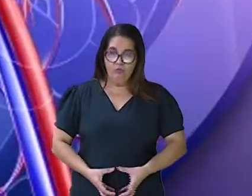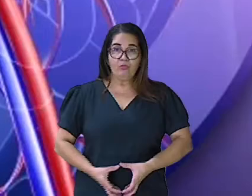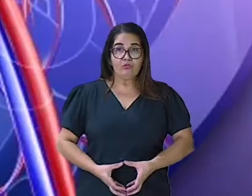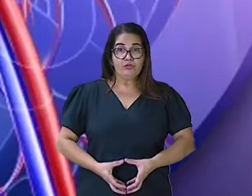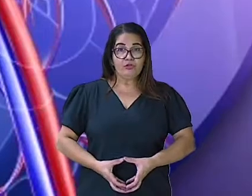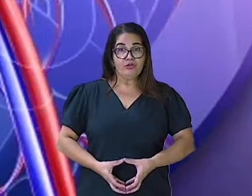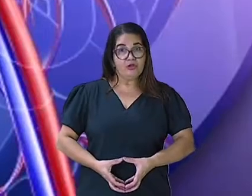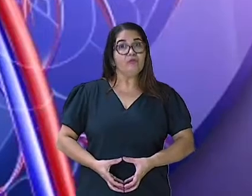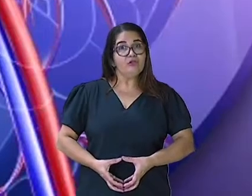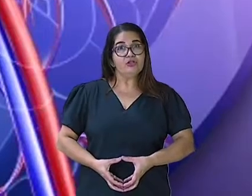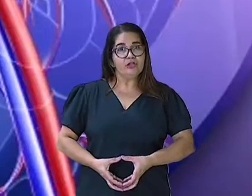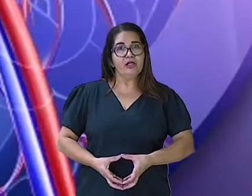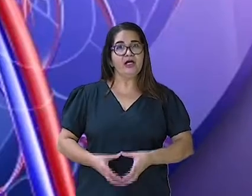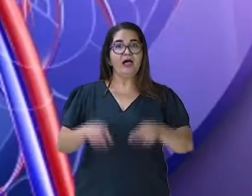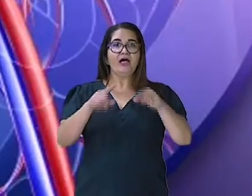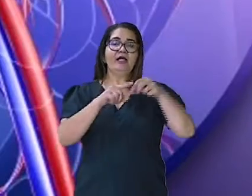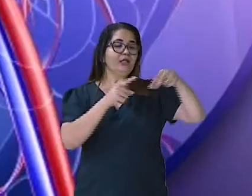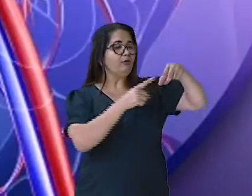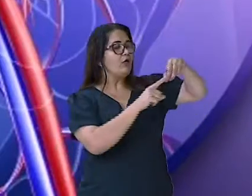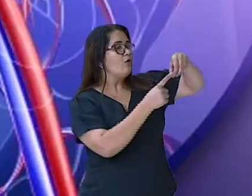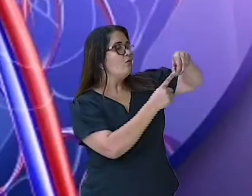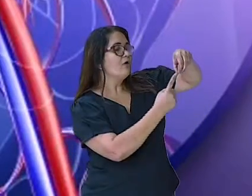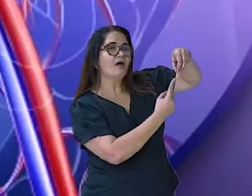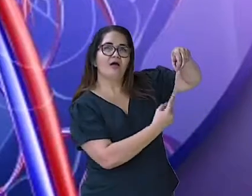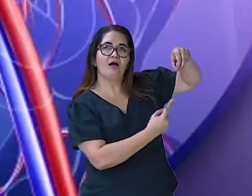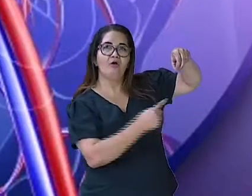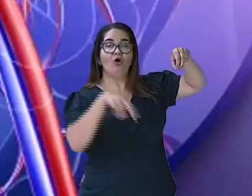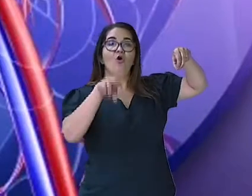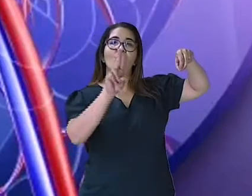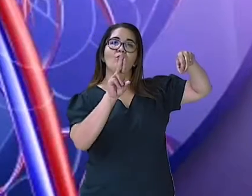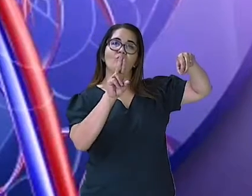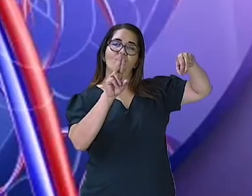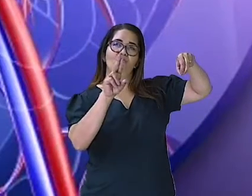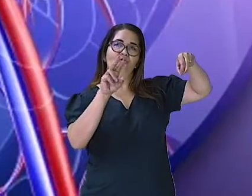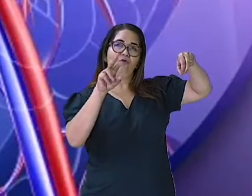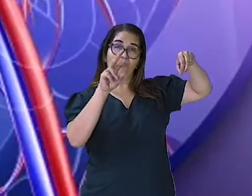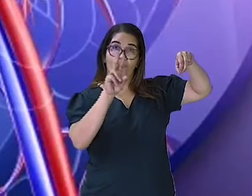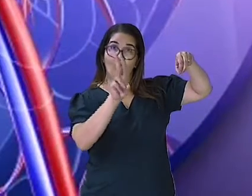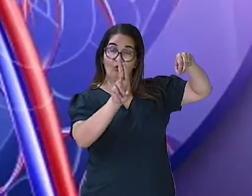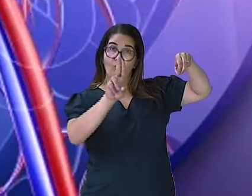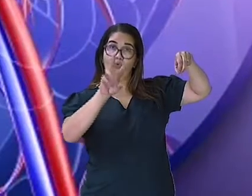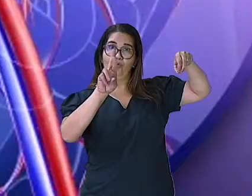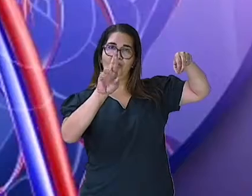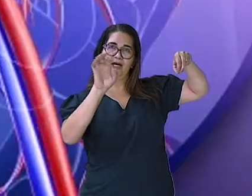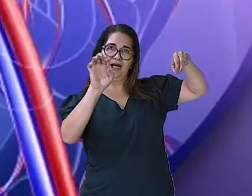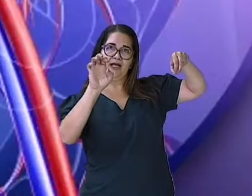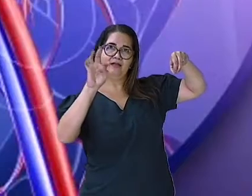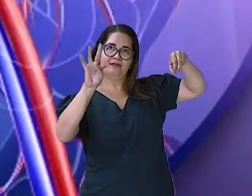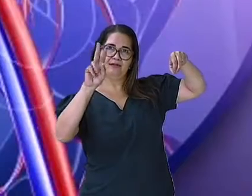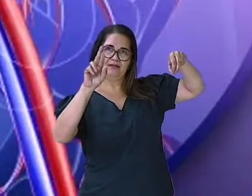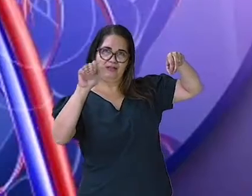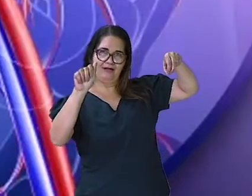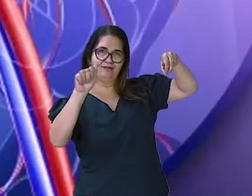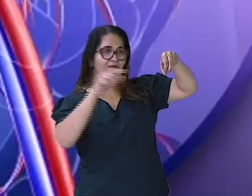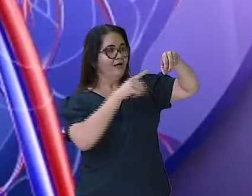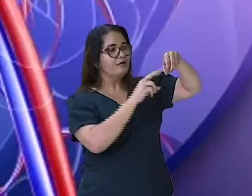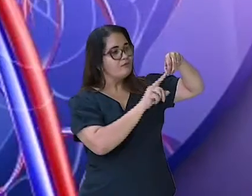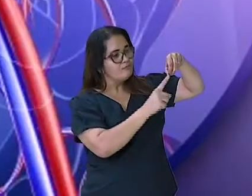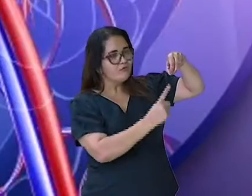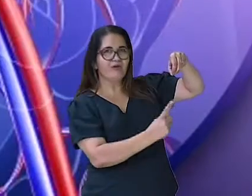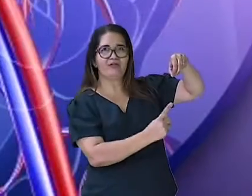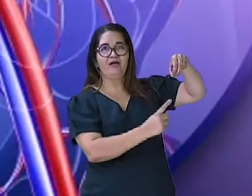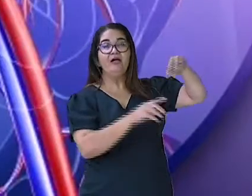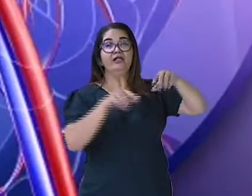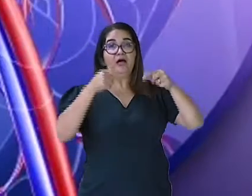urinária e um canal denominado uretra. Este sistema está relacionado às principais etapas